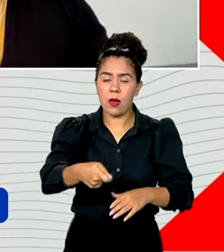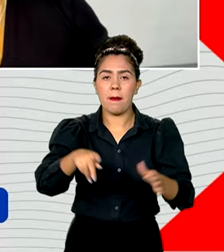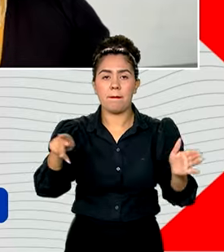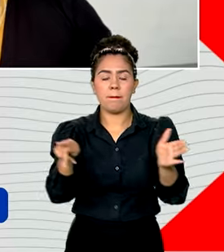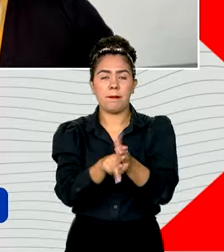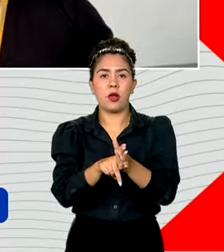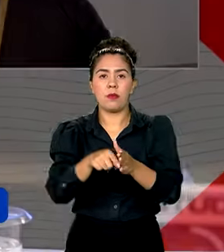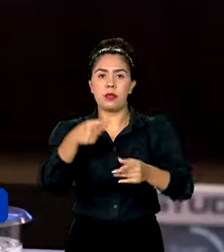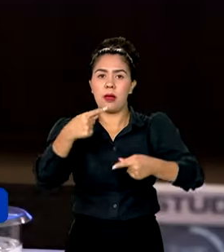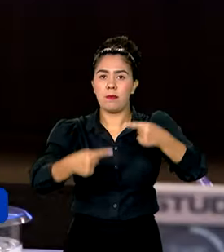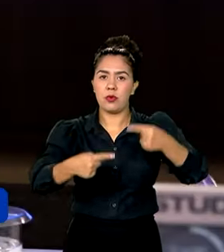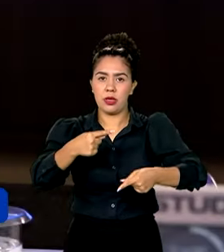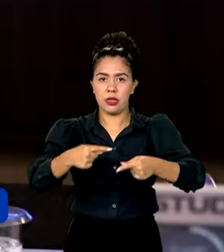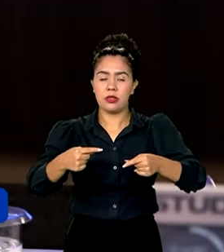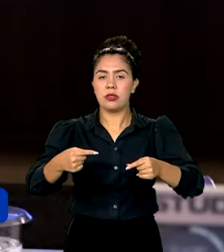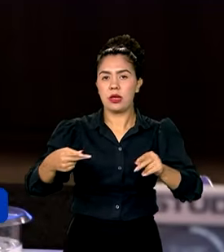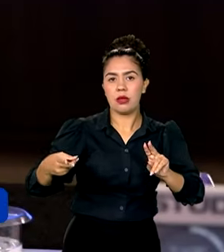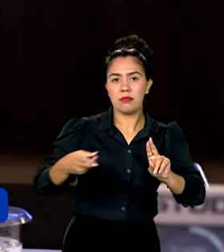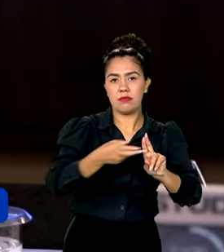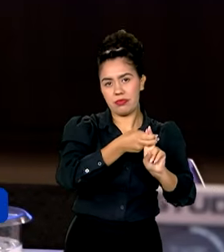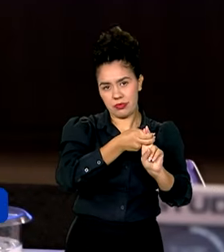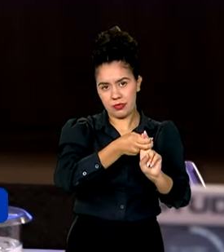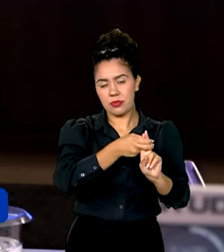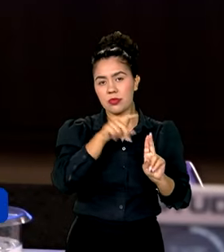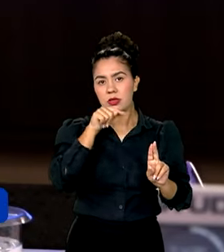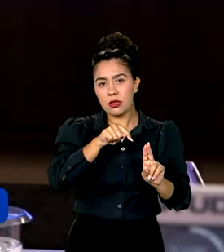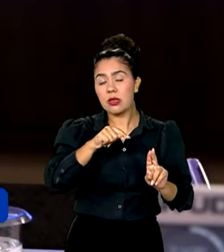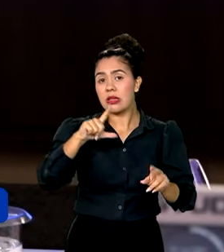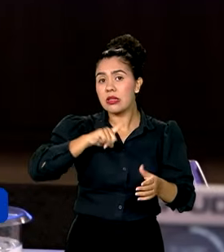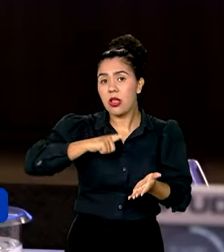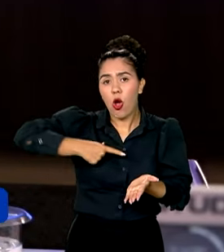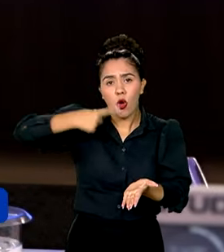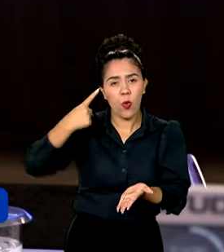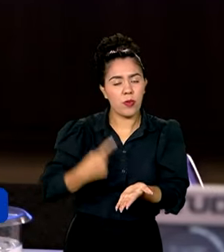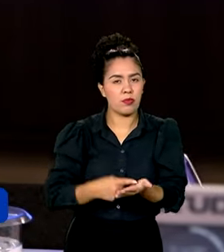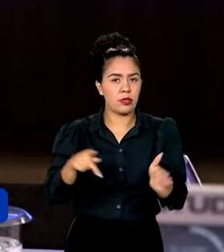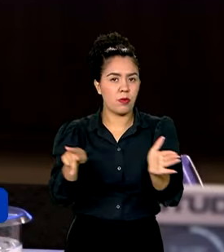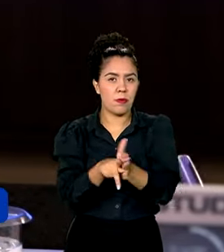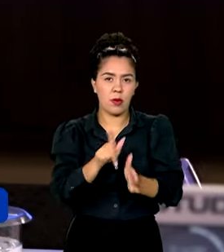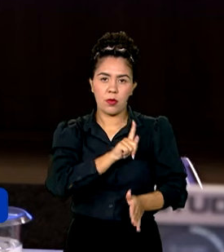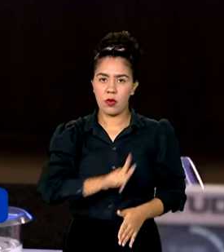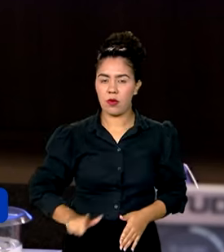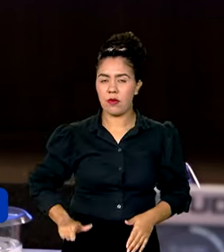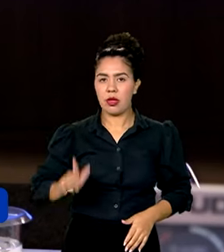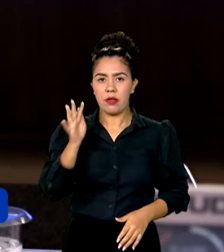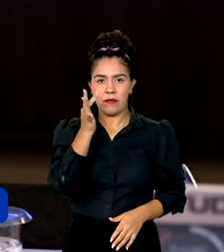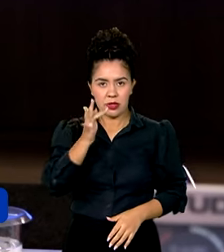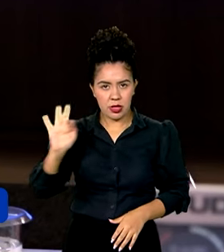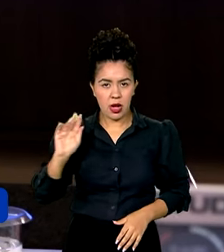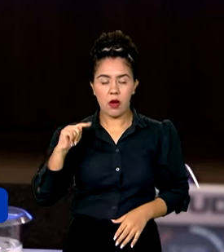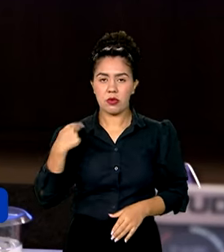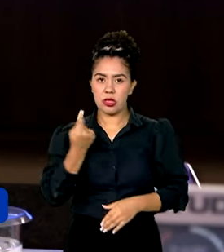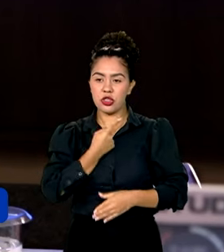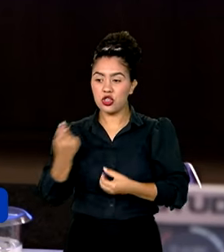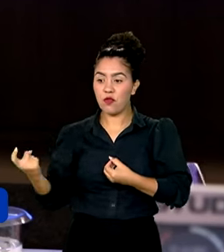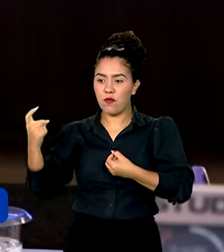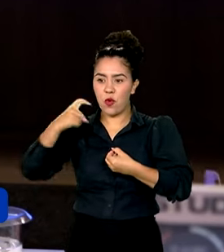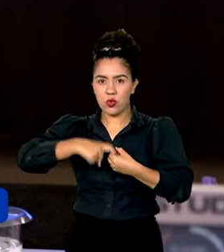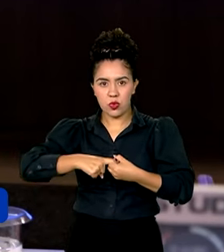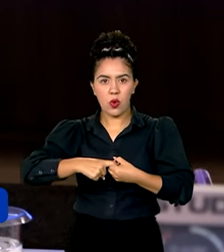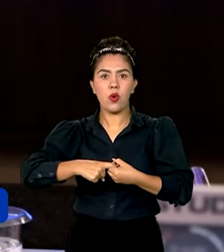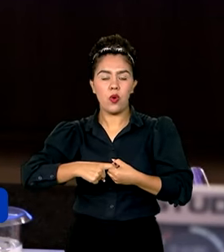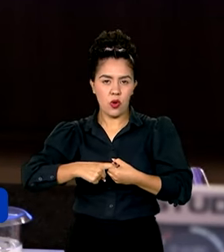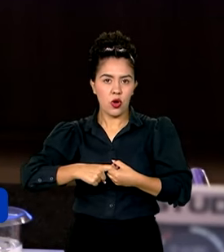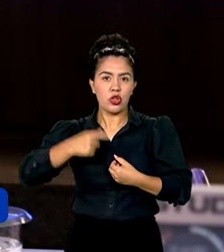Único de Saúde a destinação o compromisso do governo federal e nós retomamos isso no governo do presidente Lula com muita